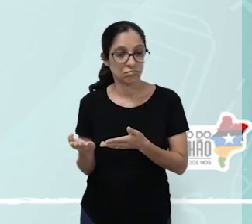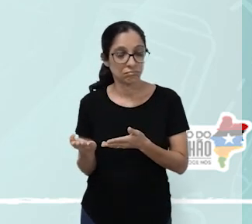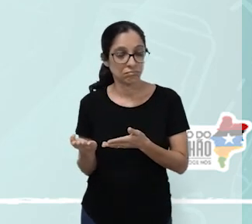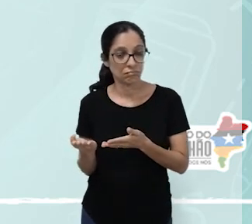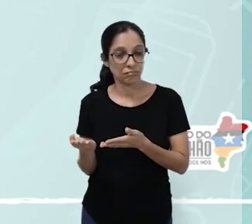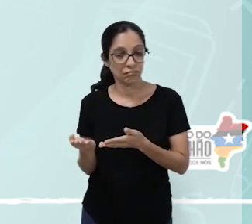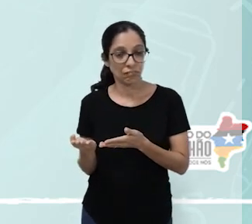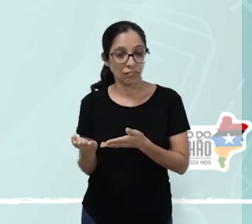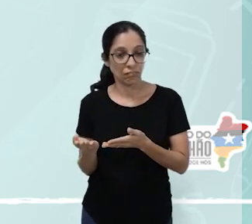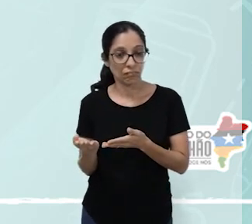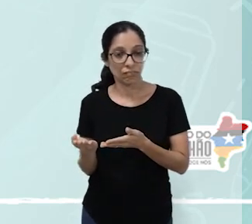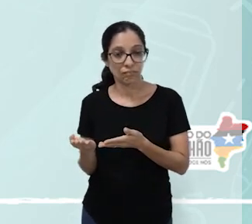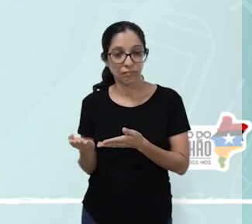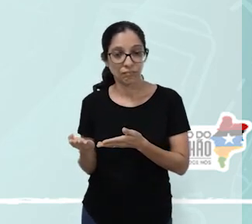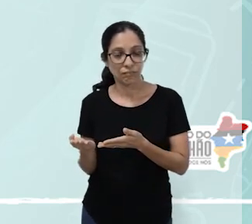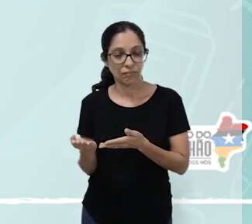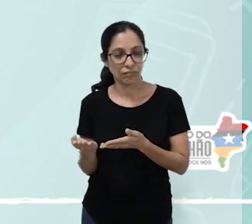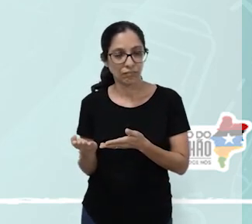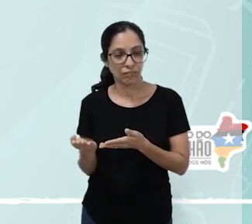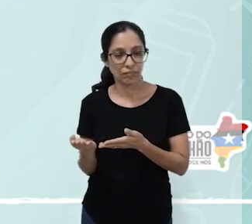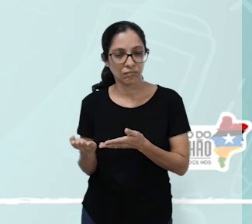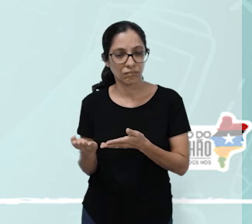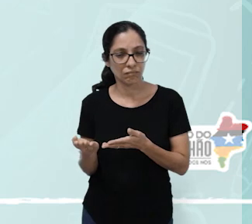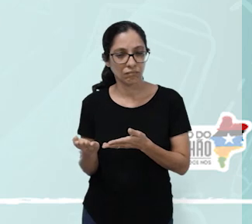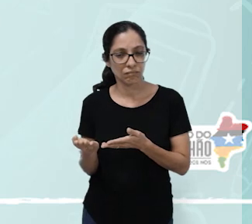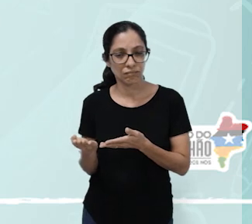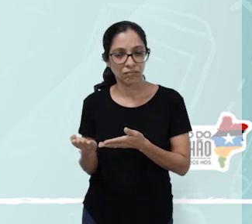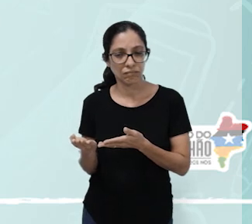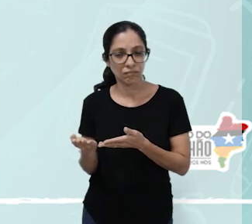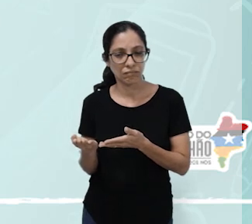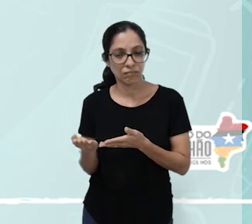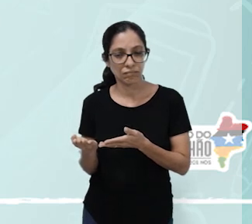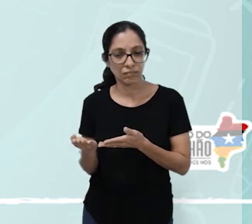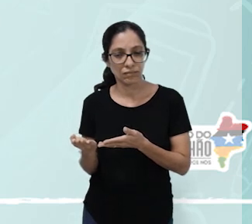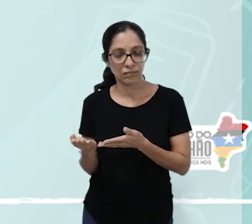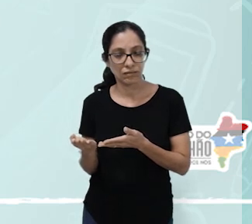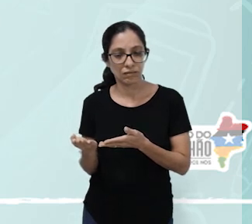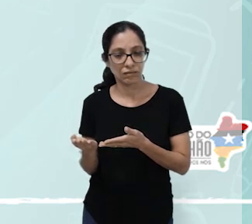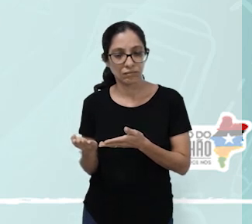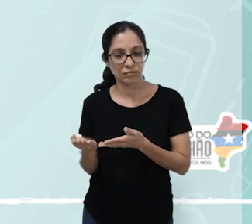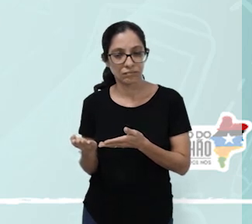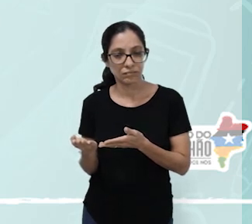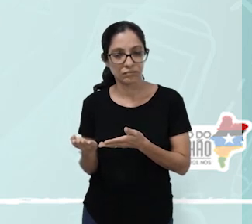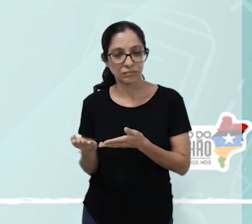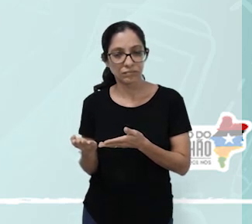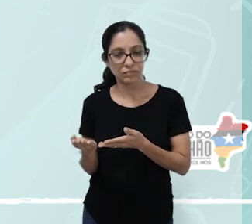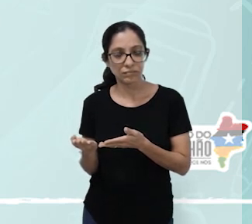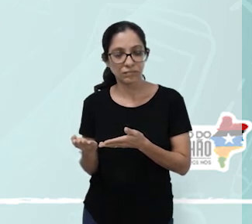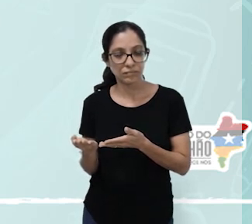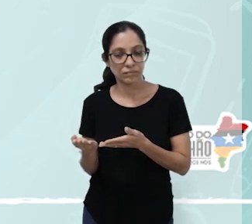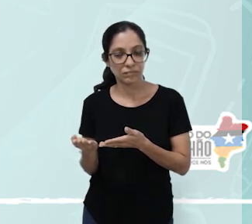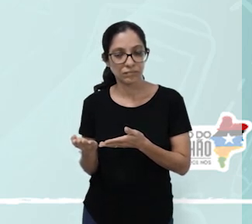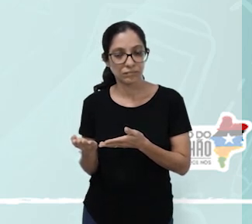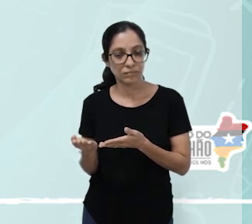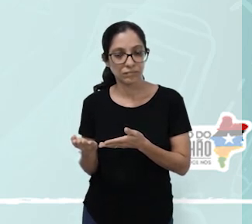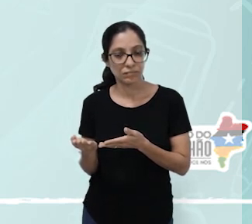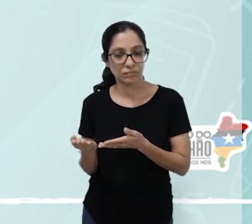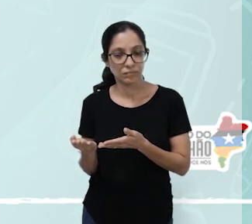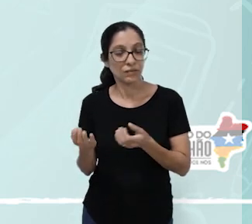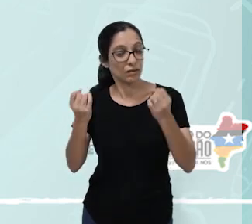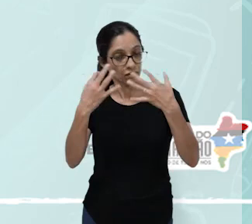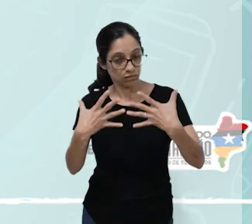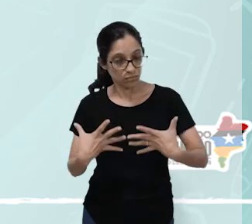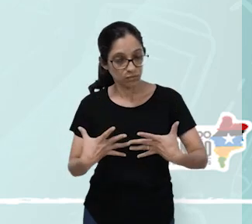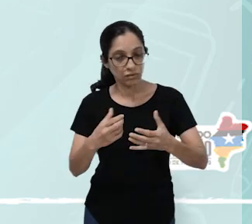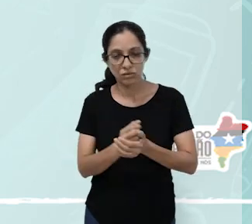carbono ou titânio, pesa cerca de 100 gramas e possui medida máxima de 68 centímetros de comprimento. Está